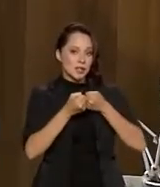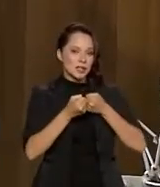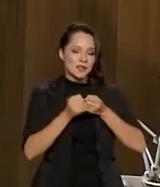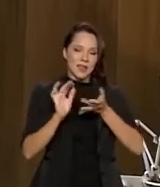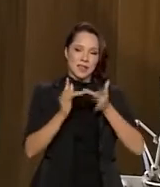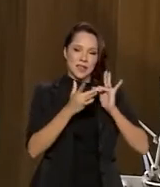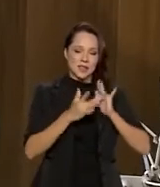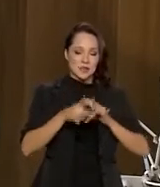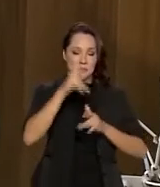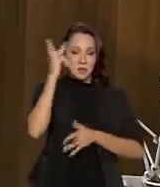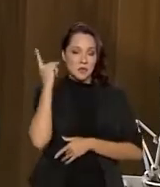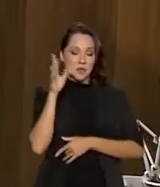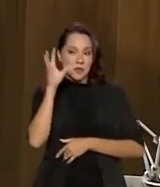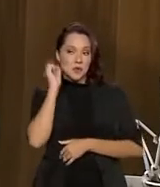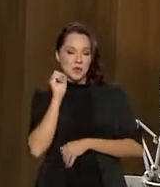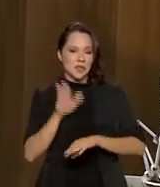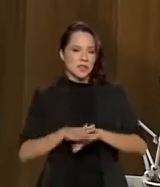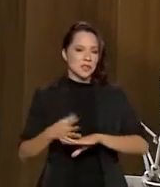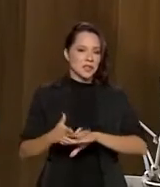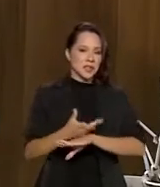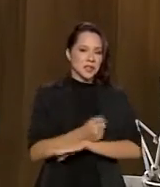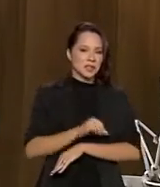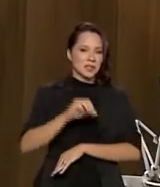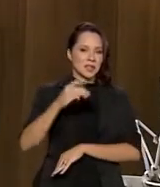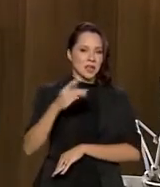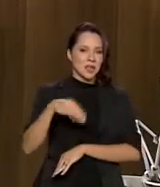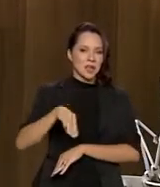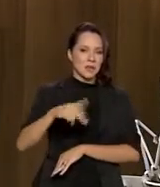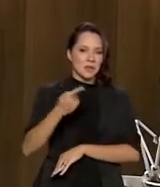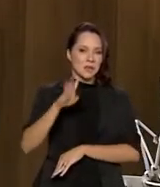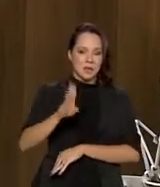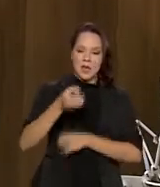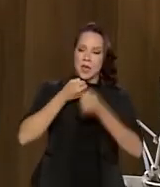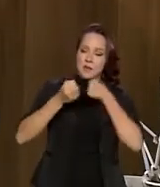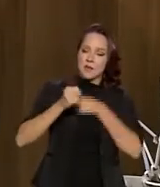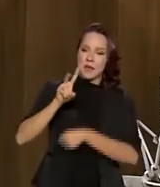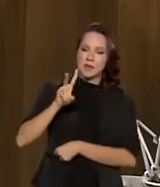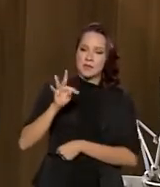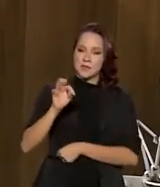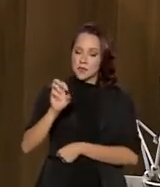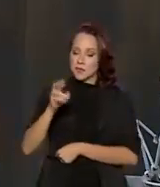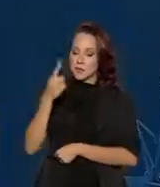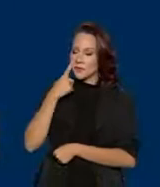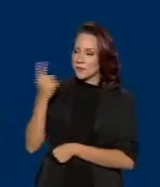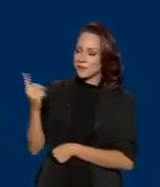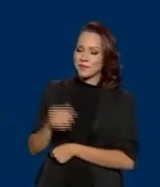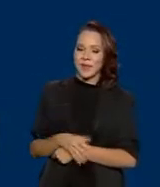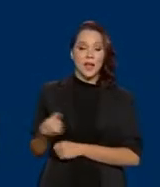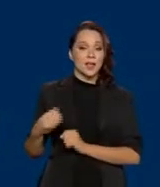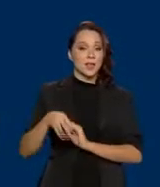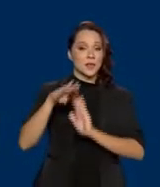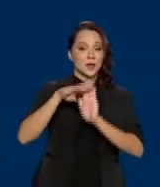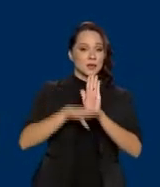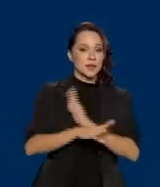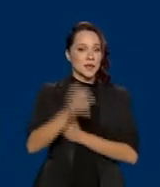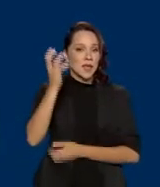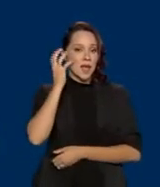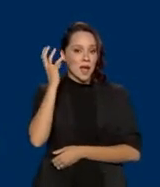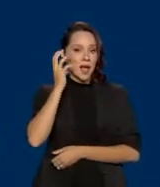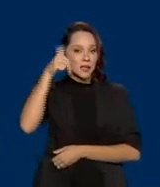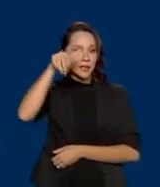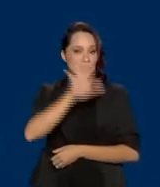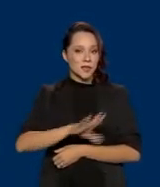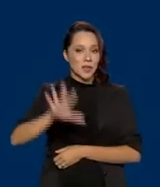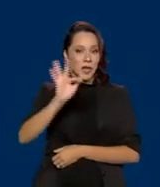interação com o 20 novos talentos da MPB A reportagem é de Vitor Ribeiro a nova programação da Rádio Nacional